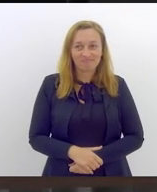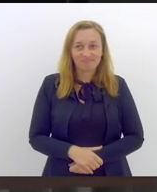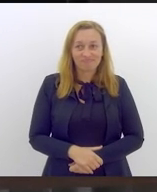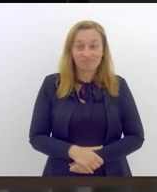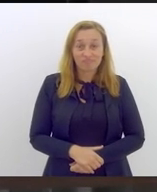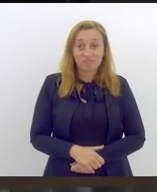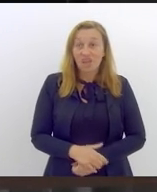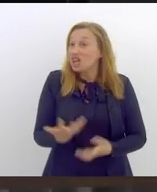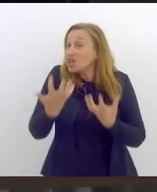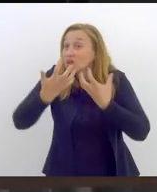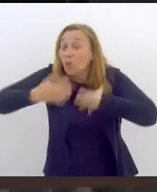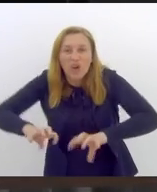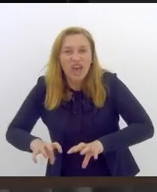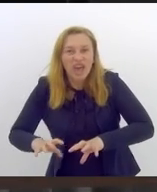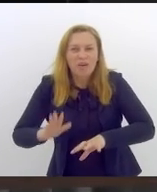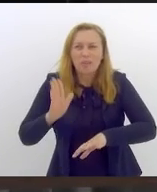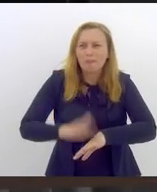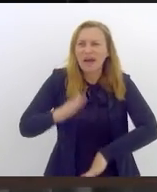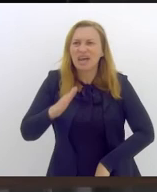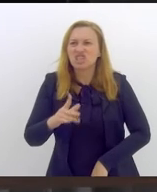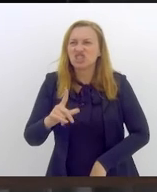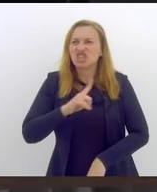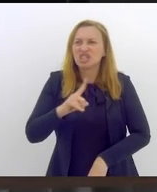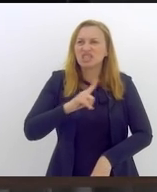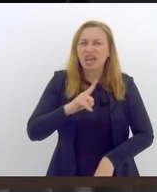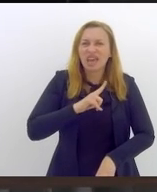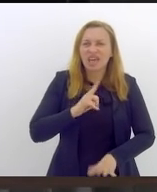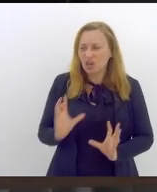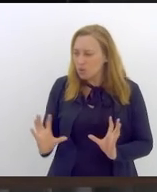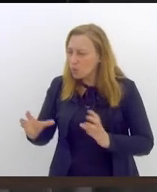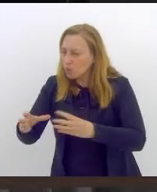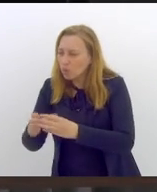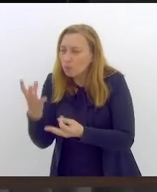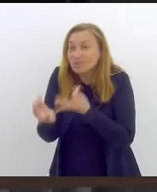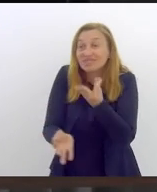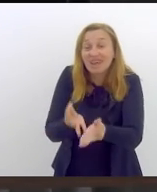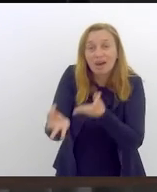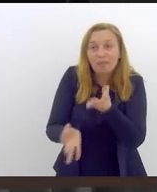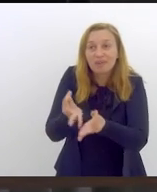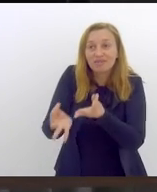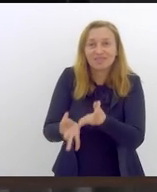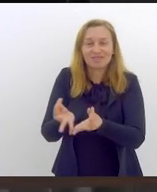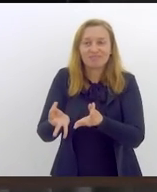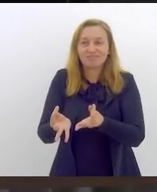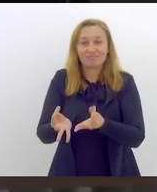eles não querem mais que existam as comunidades terapêuticas